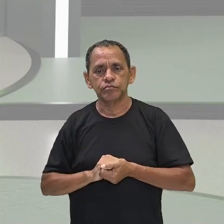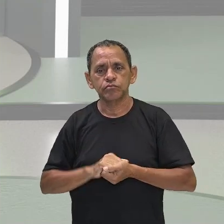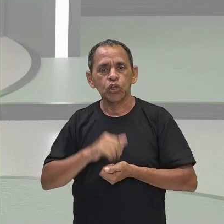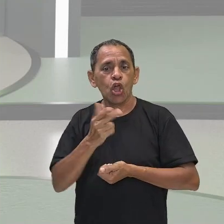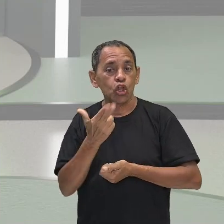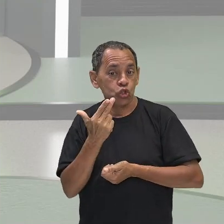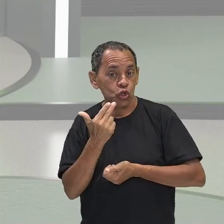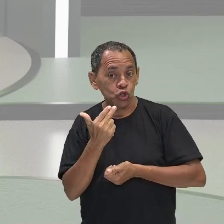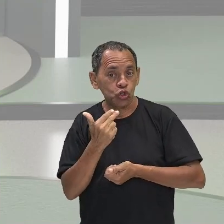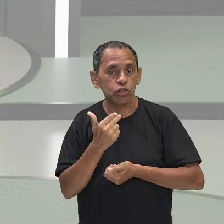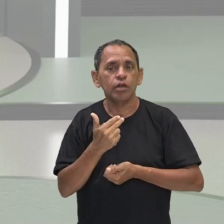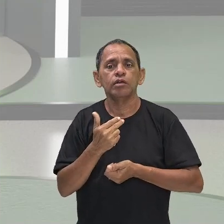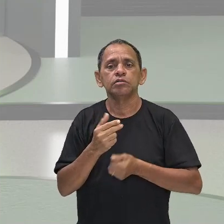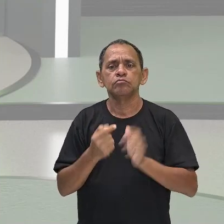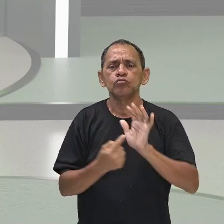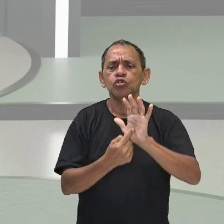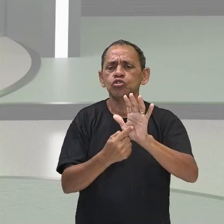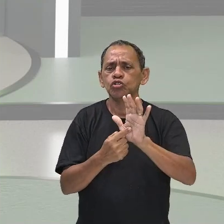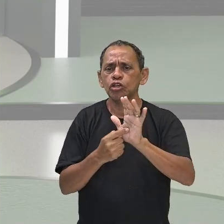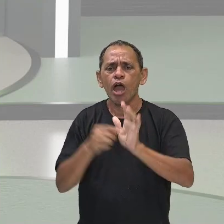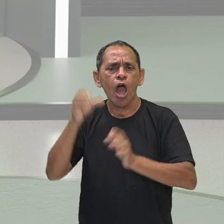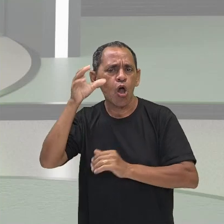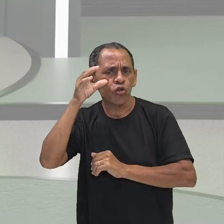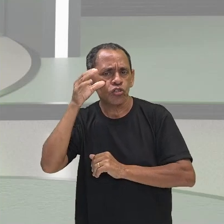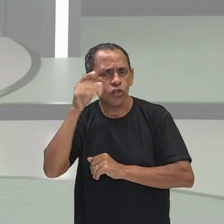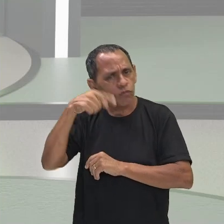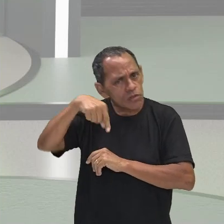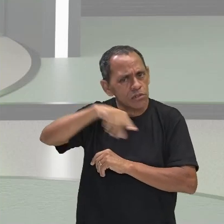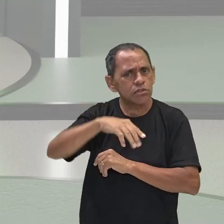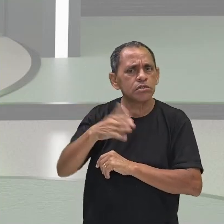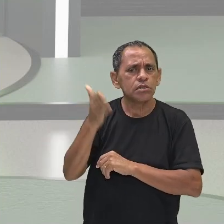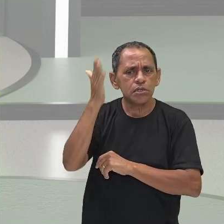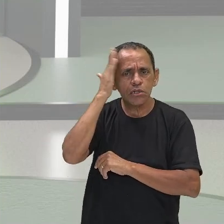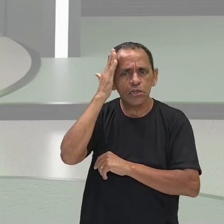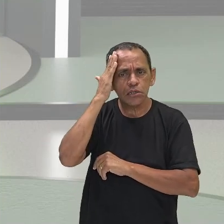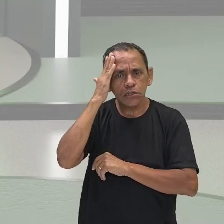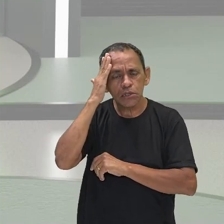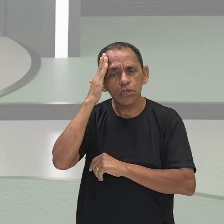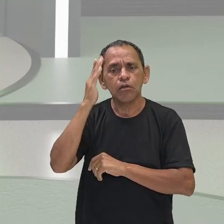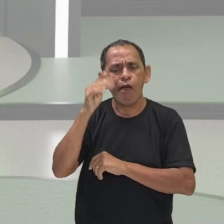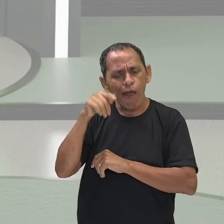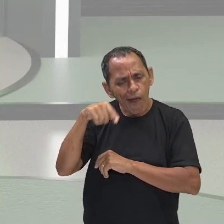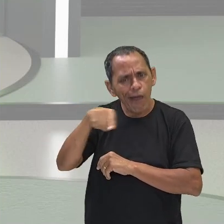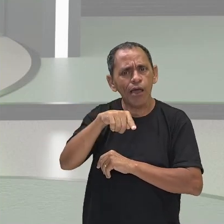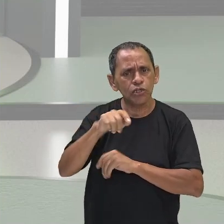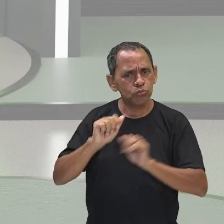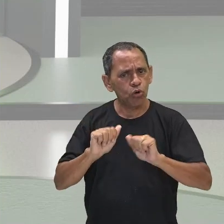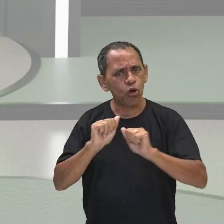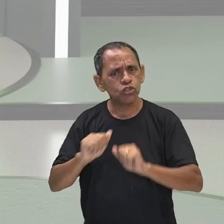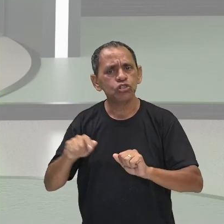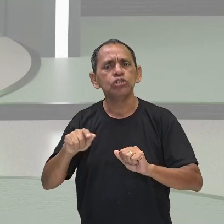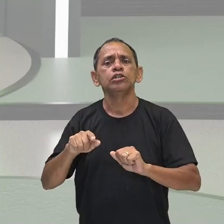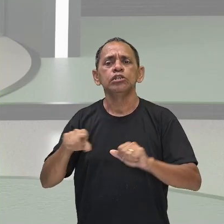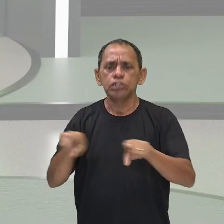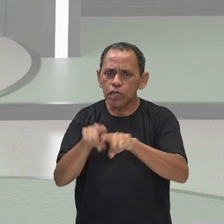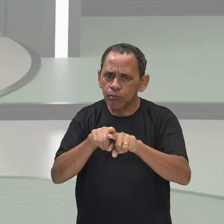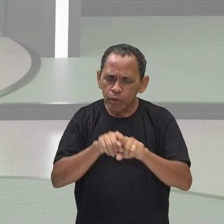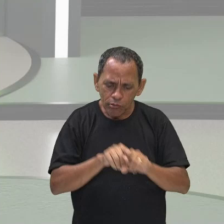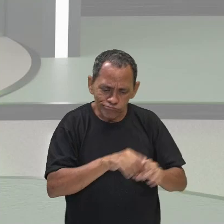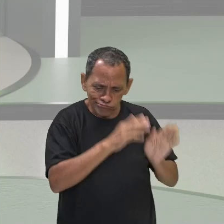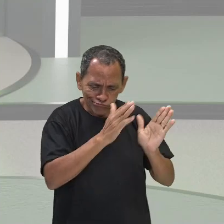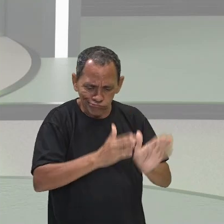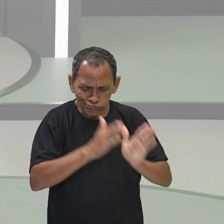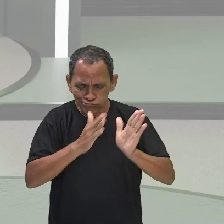essas curiosidades, para que vocês entendam que eles podem, em determinada fase, ou pelo ciclo todo de vida